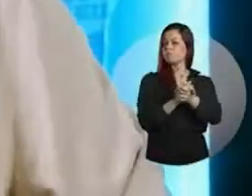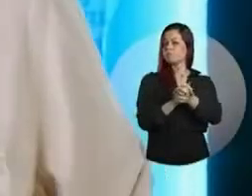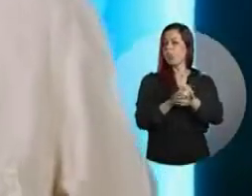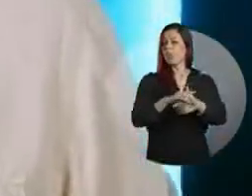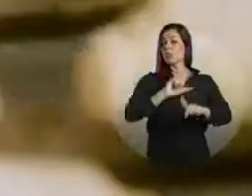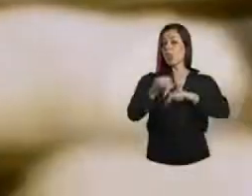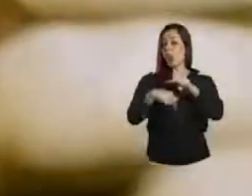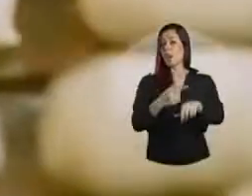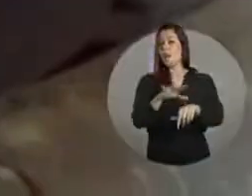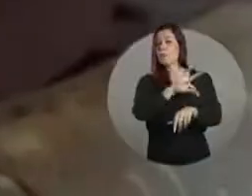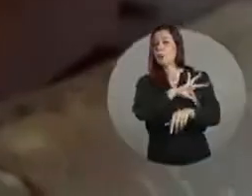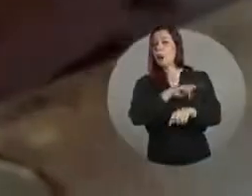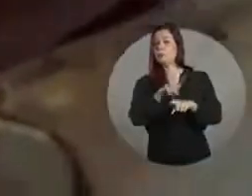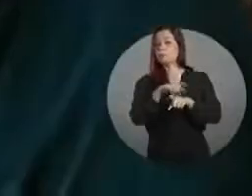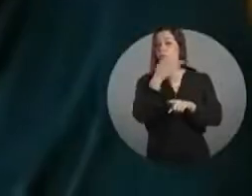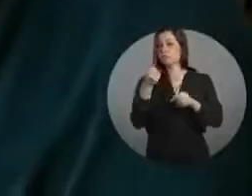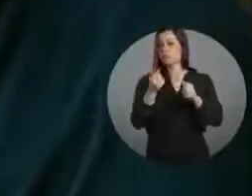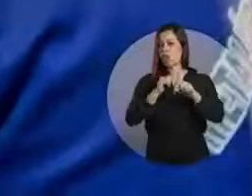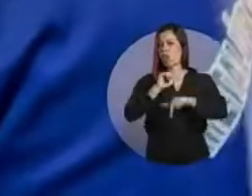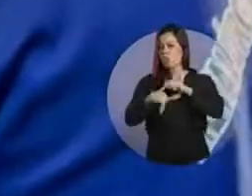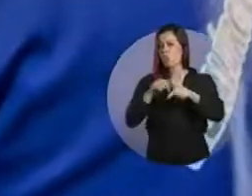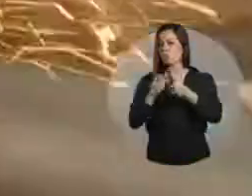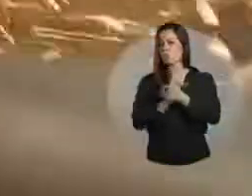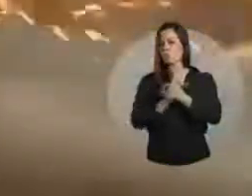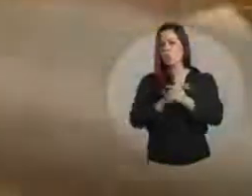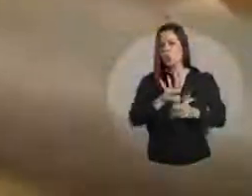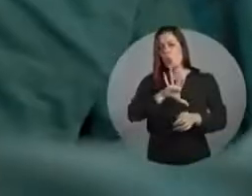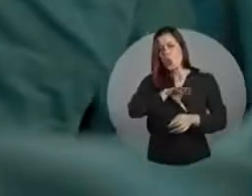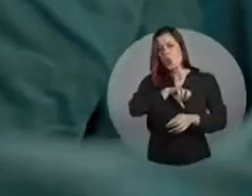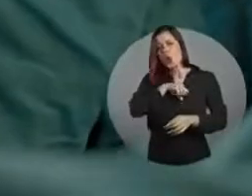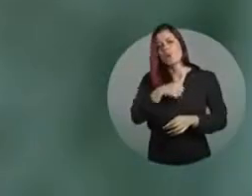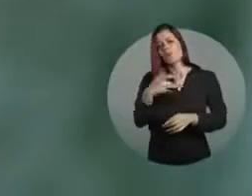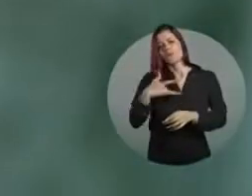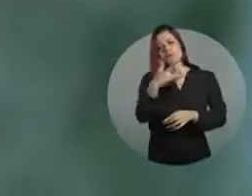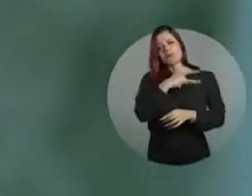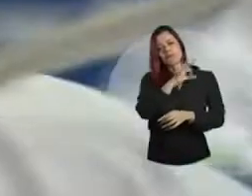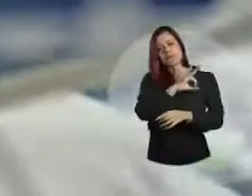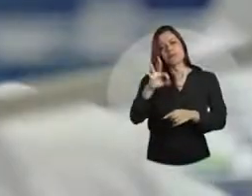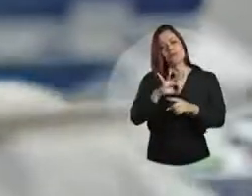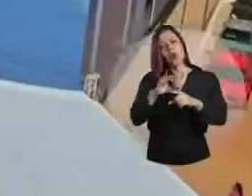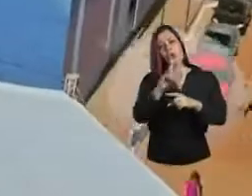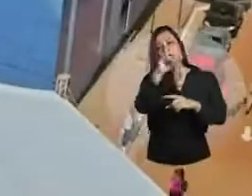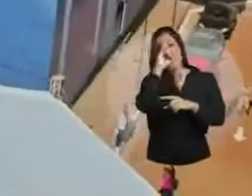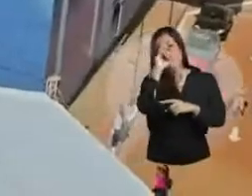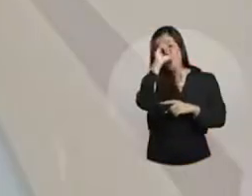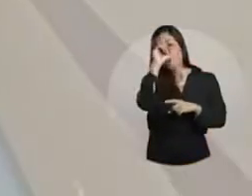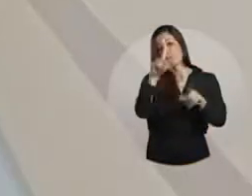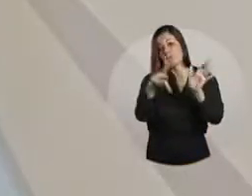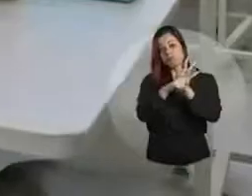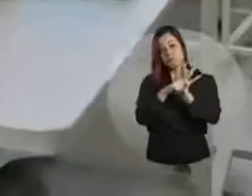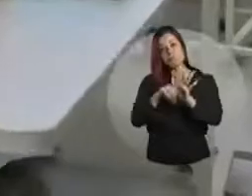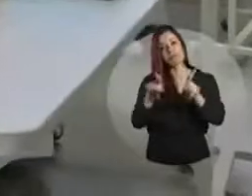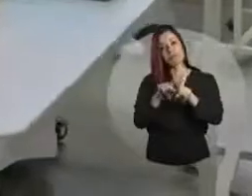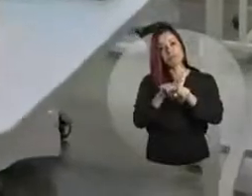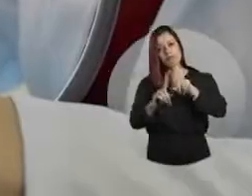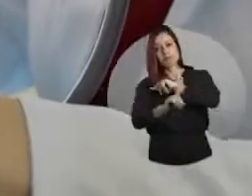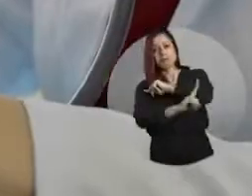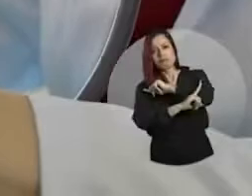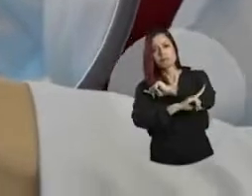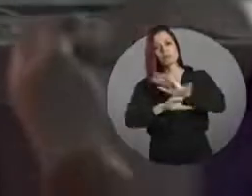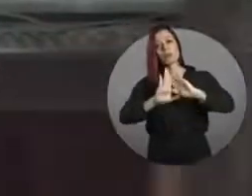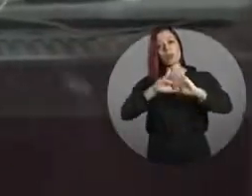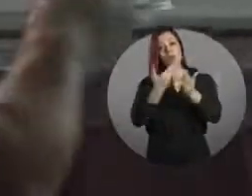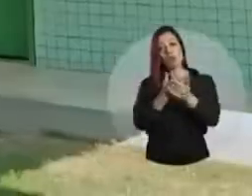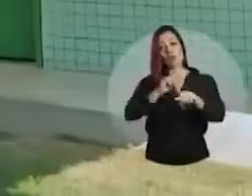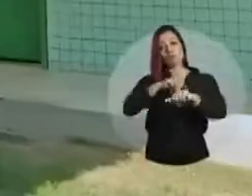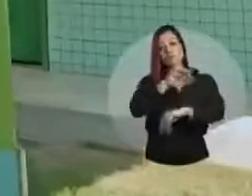que vem pela frente. Qualificação gratuita para você crescer na carreira. A luta por uma saúde decente, com mais hospitais regionais e investimento nos